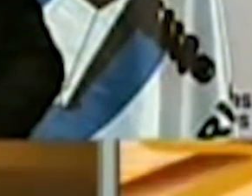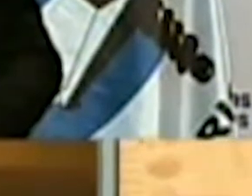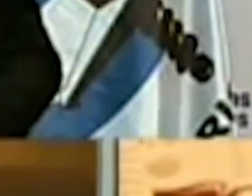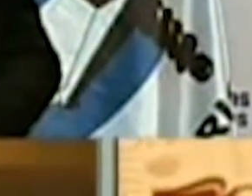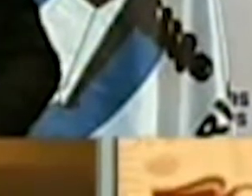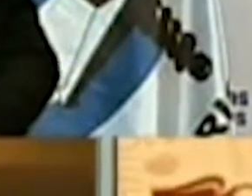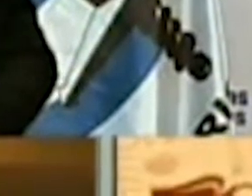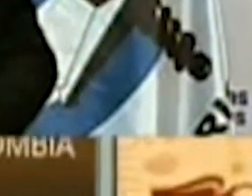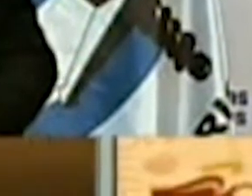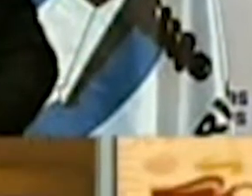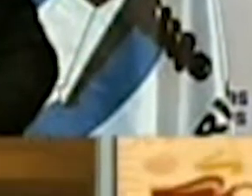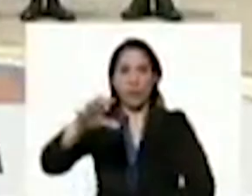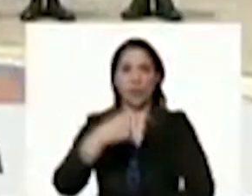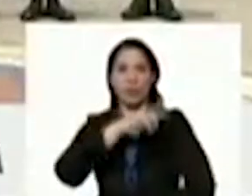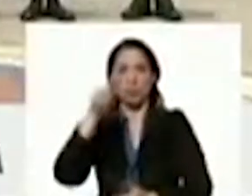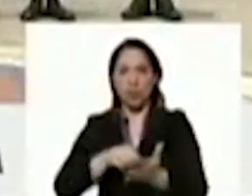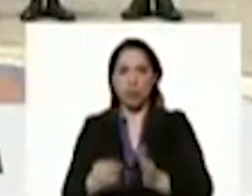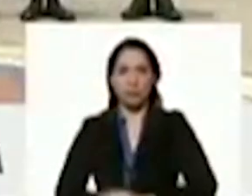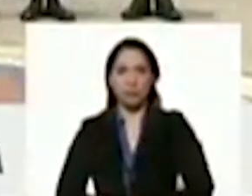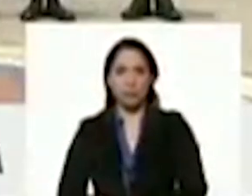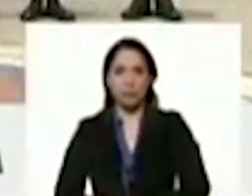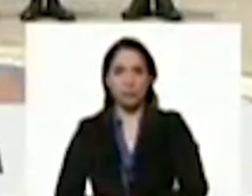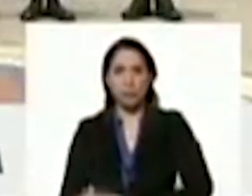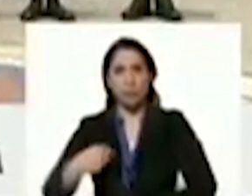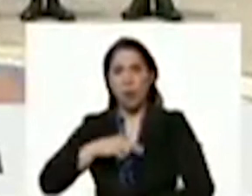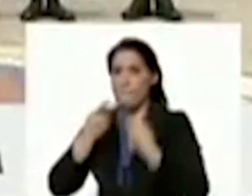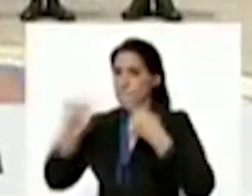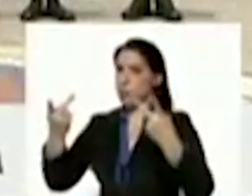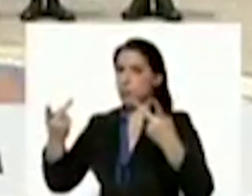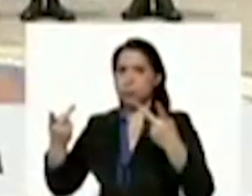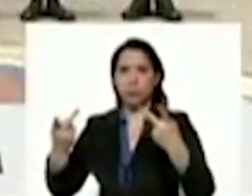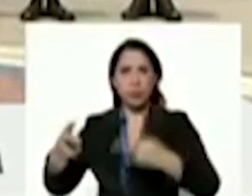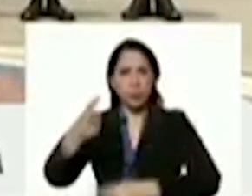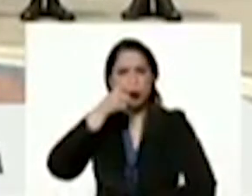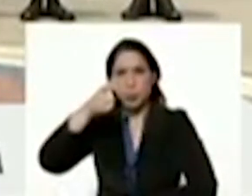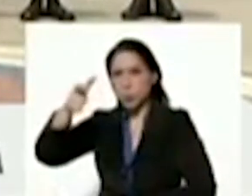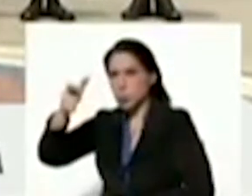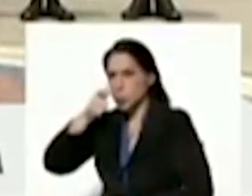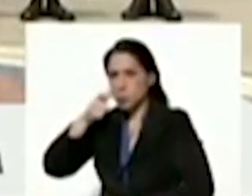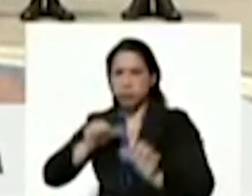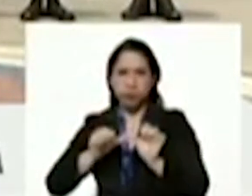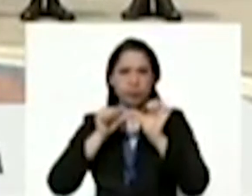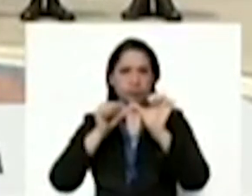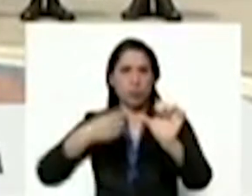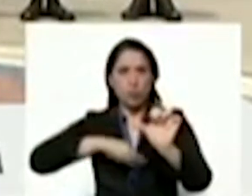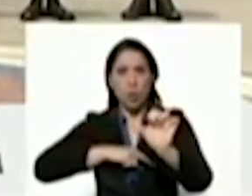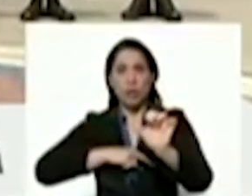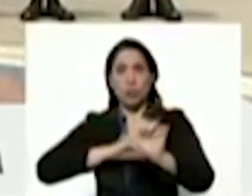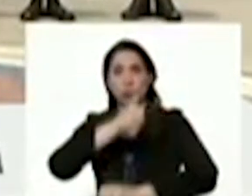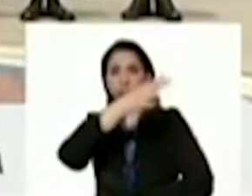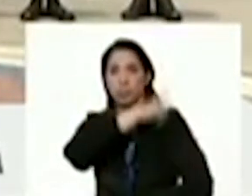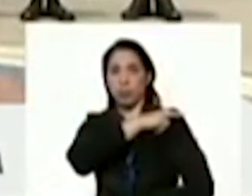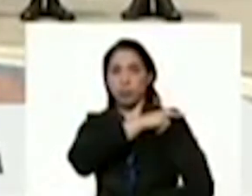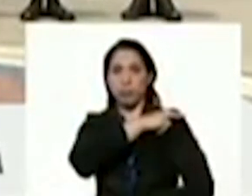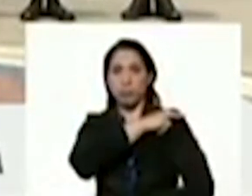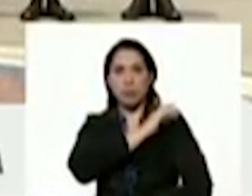país em el extranjero. No último domingo, o governo denunciou uma tentativa de invasão de mercenários que deixaram a Colômbia e tentaram